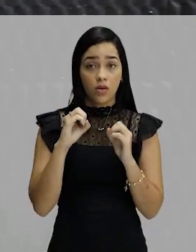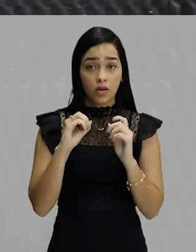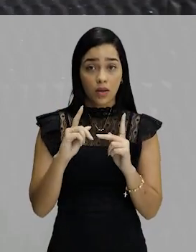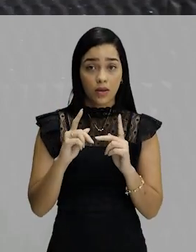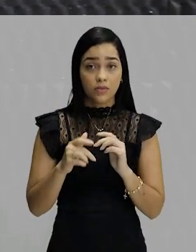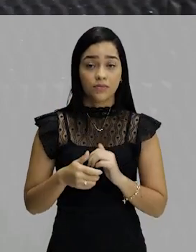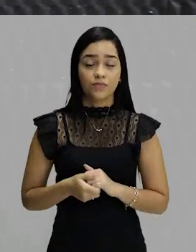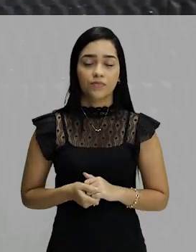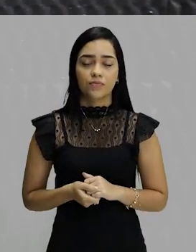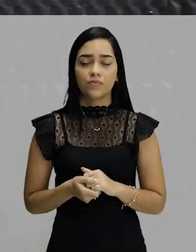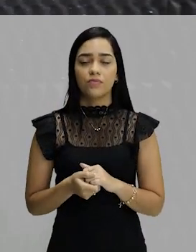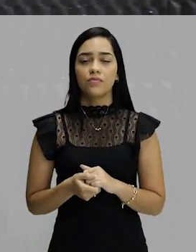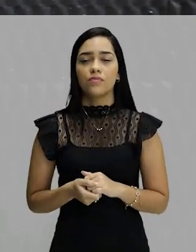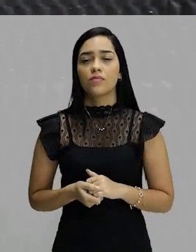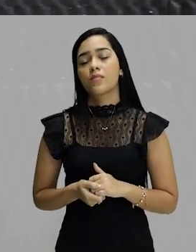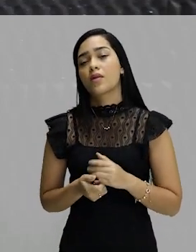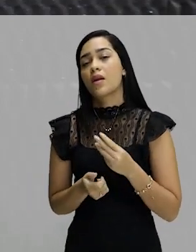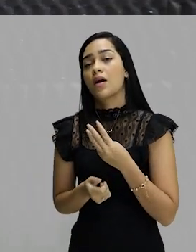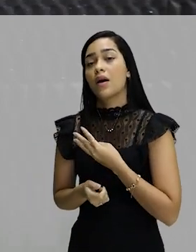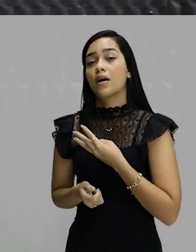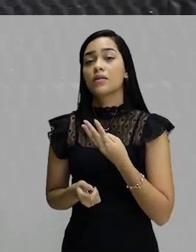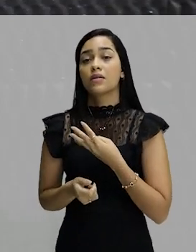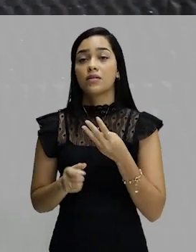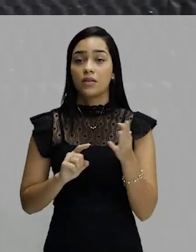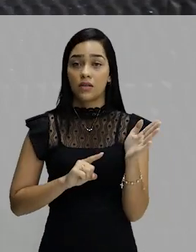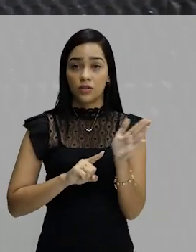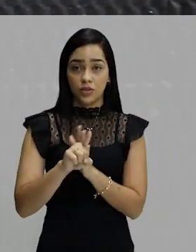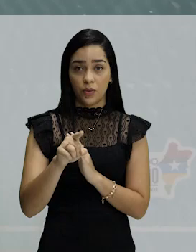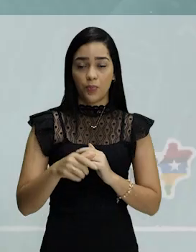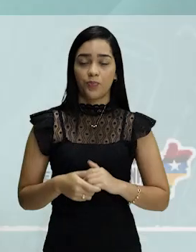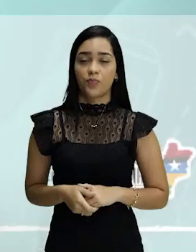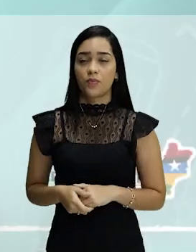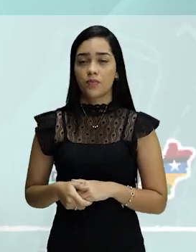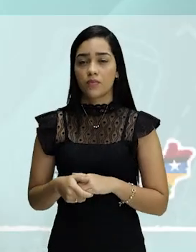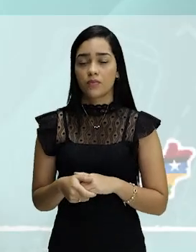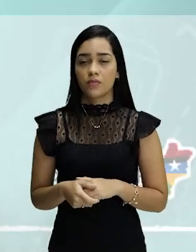turma? Então, beleza. Vamos para a terceira questão.